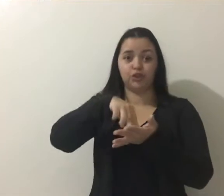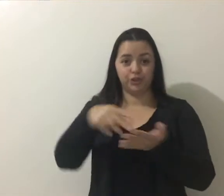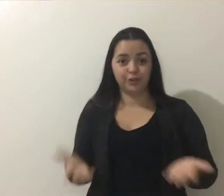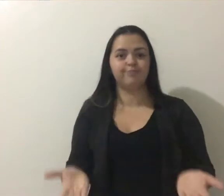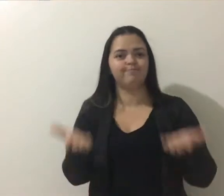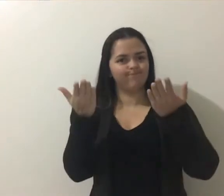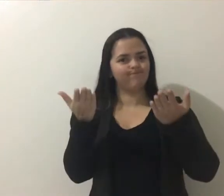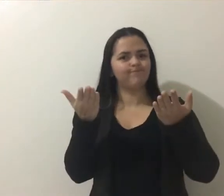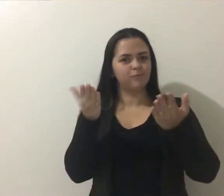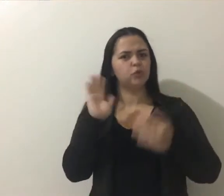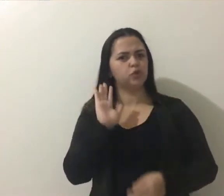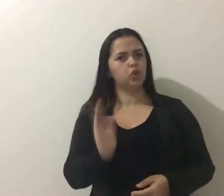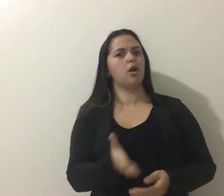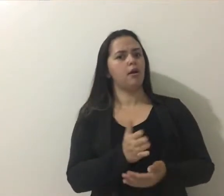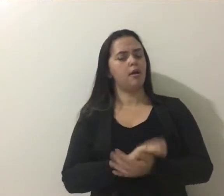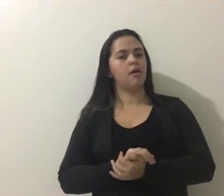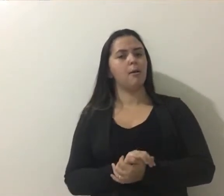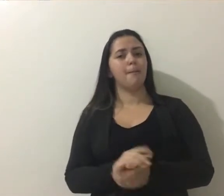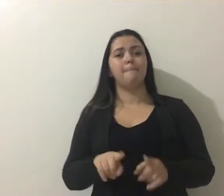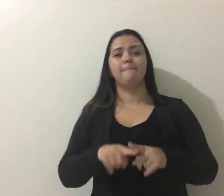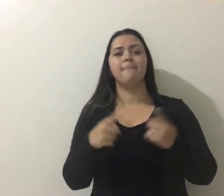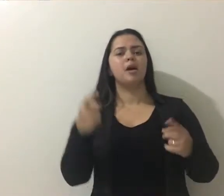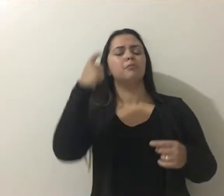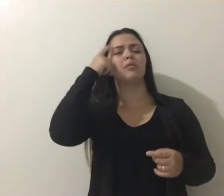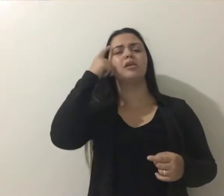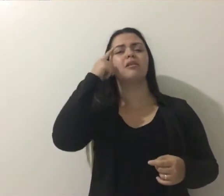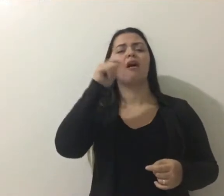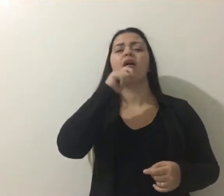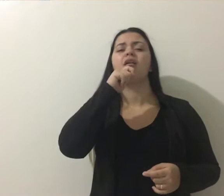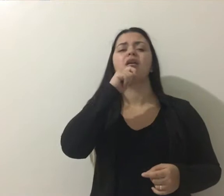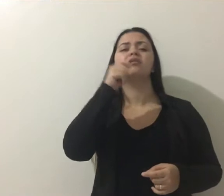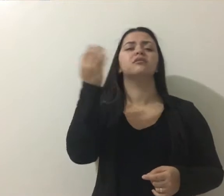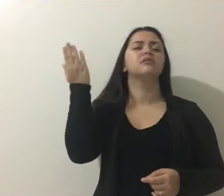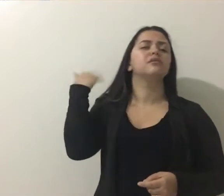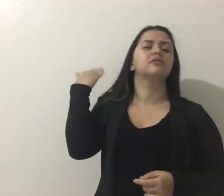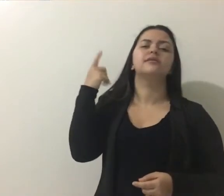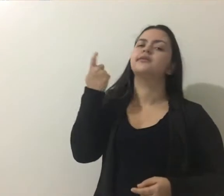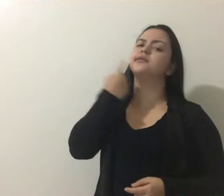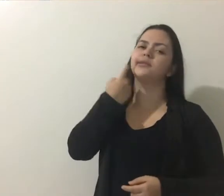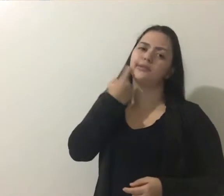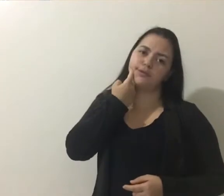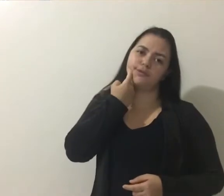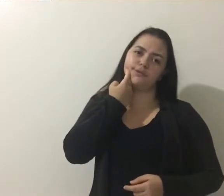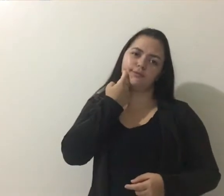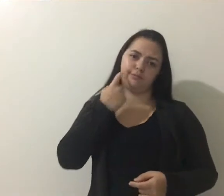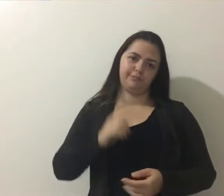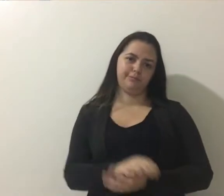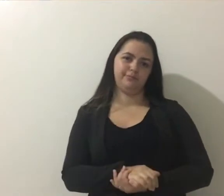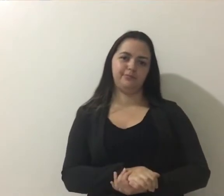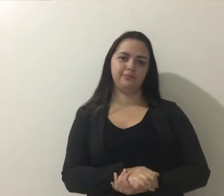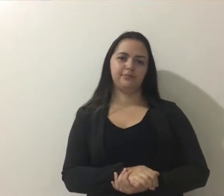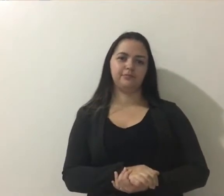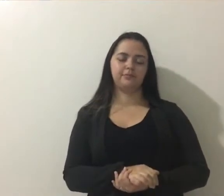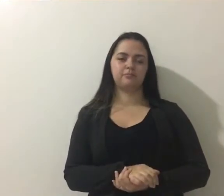ressurreição. Eles estavam vivendo num domingo com a mentalidade ainda de uma sexta-feira.